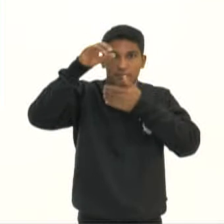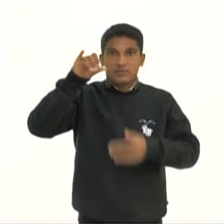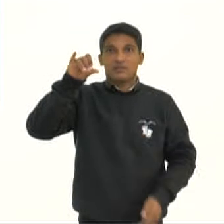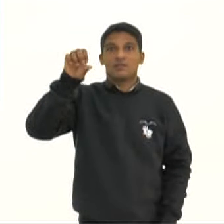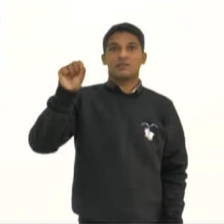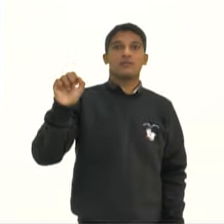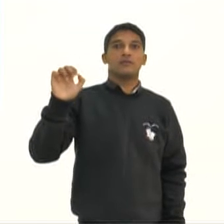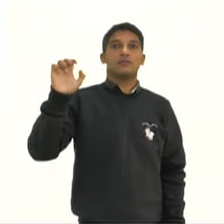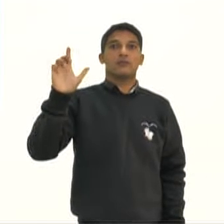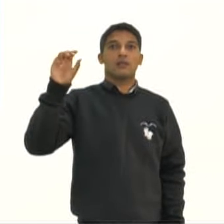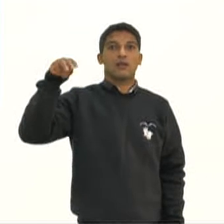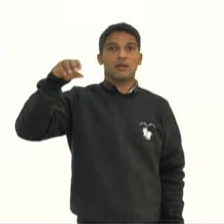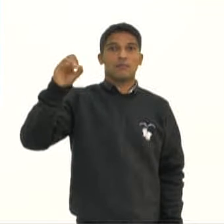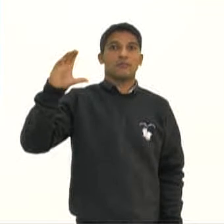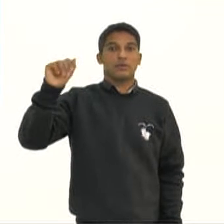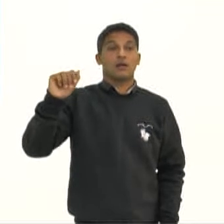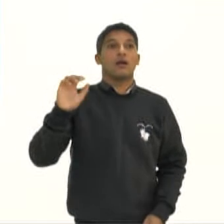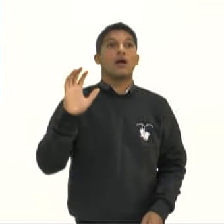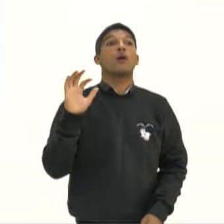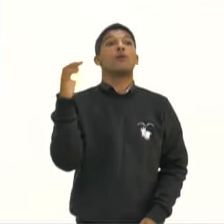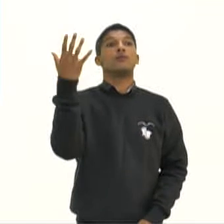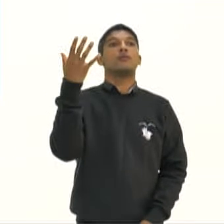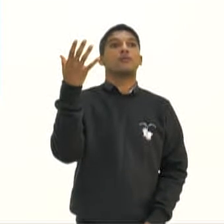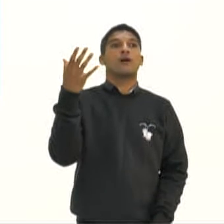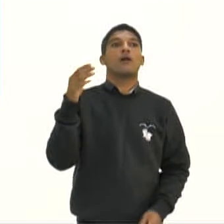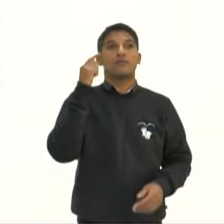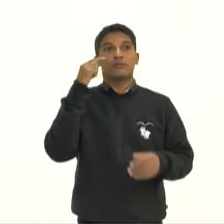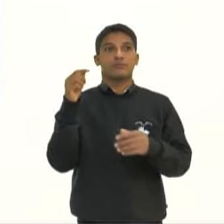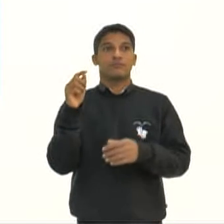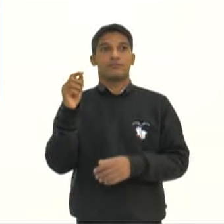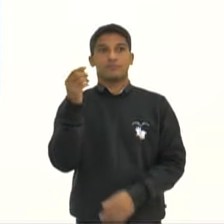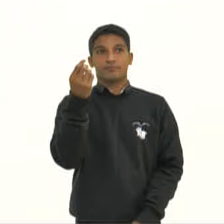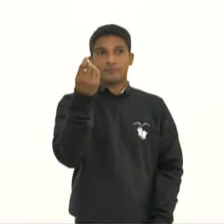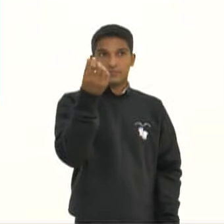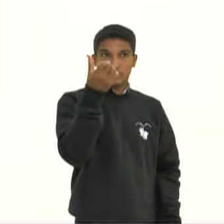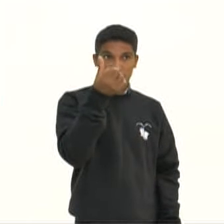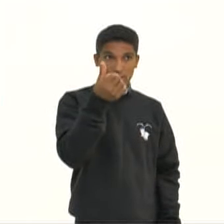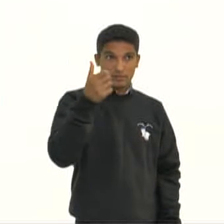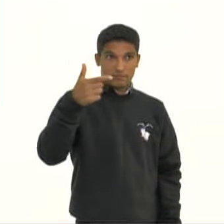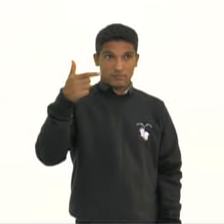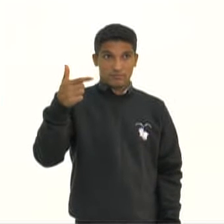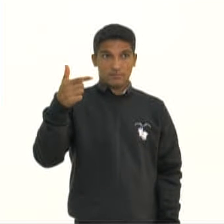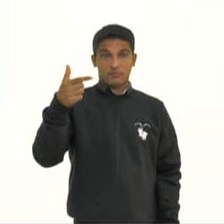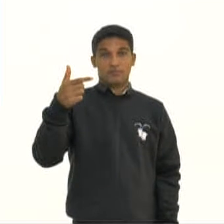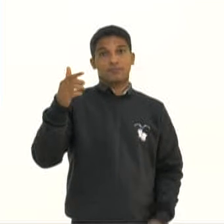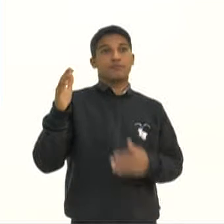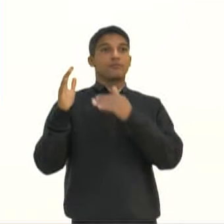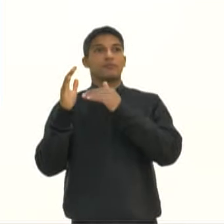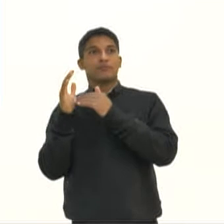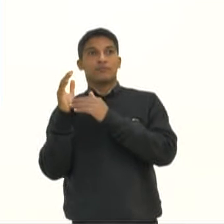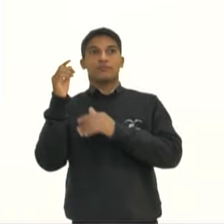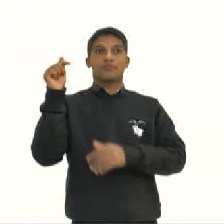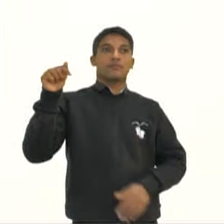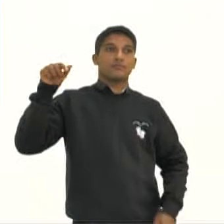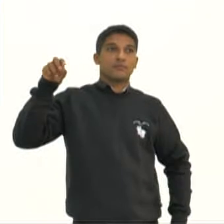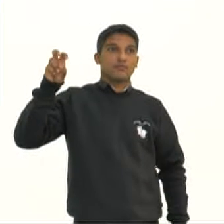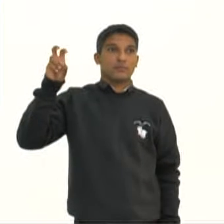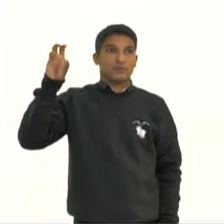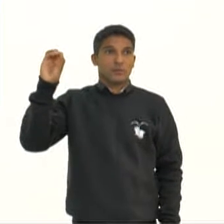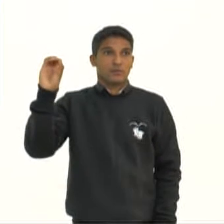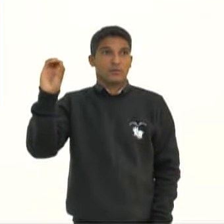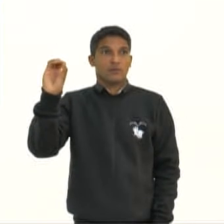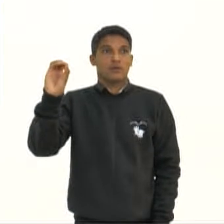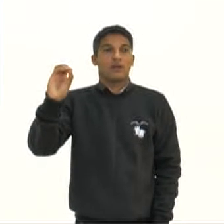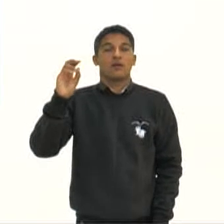622 e 750. Vejam só, todos esses lugares, né, que estão aqui em colorido, que tem uma cor